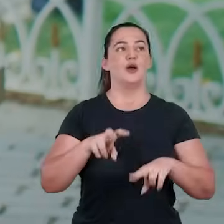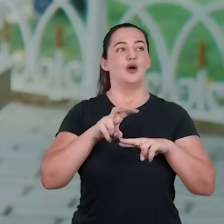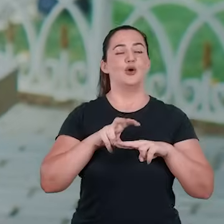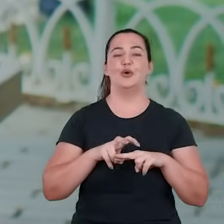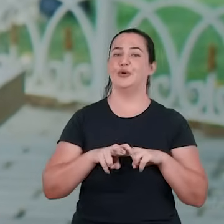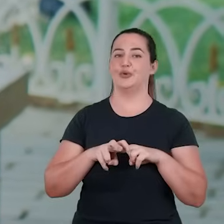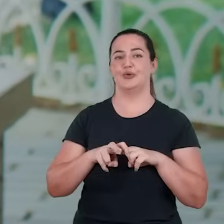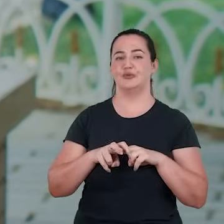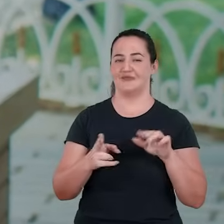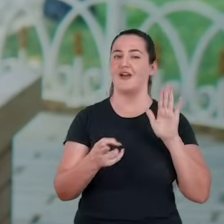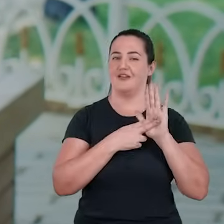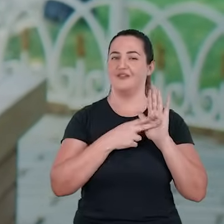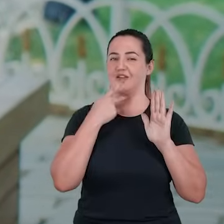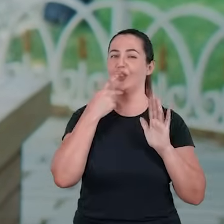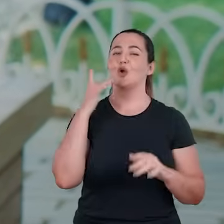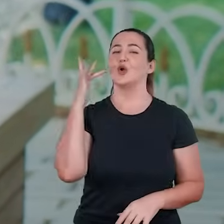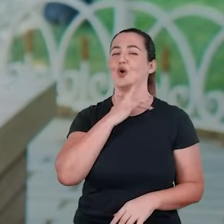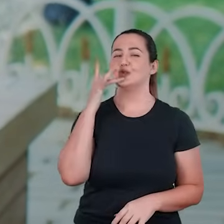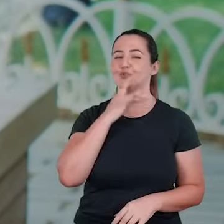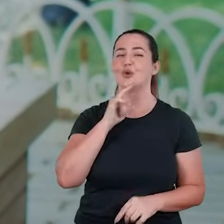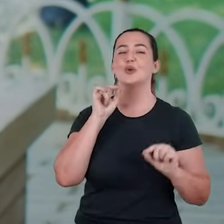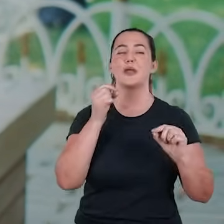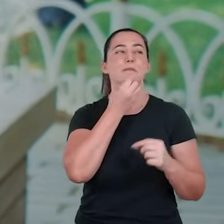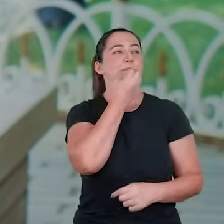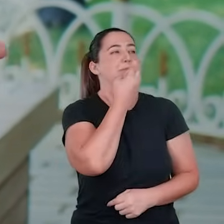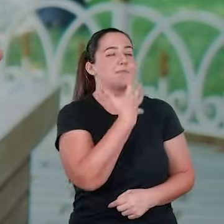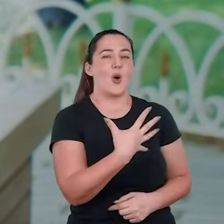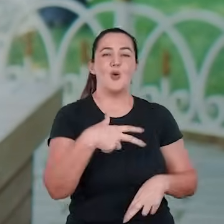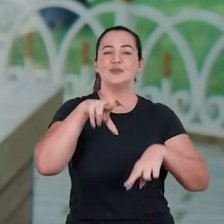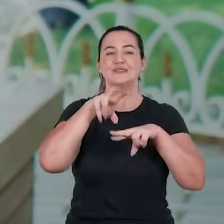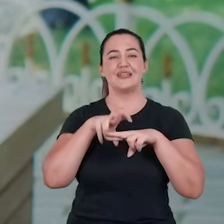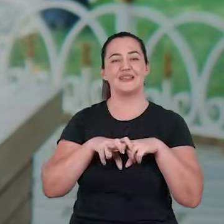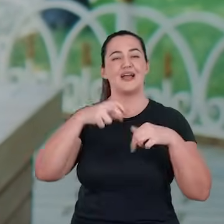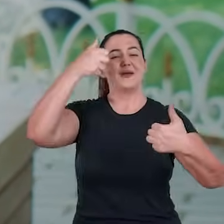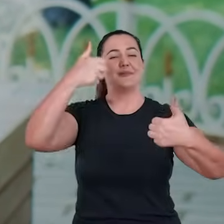Eu confesso para vocês como é gostoso, como é bom contar a